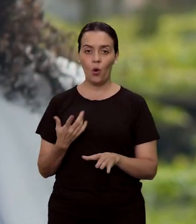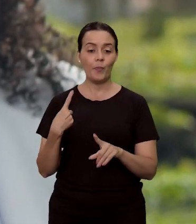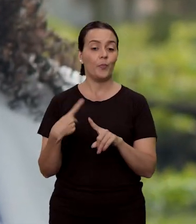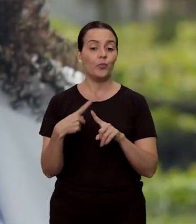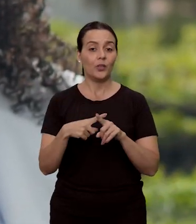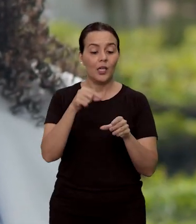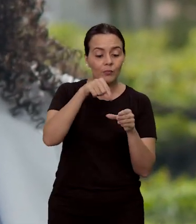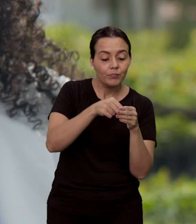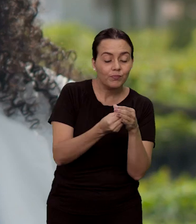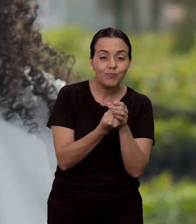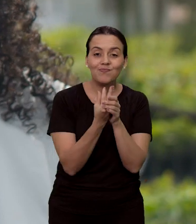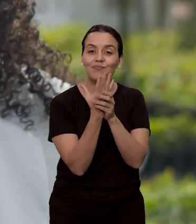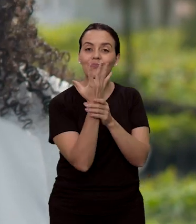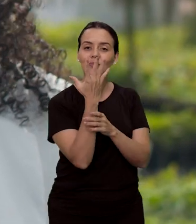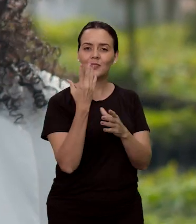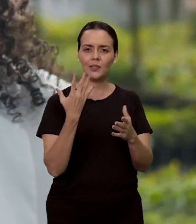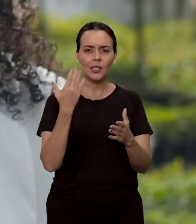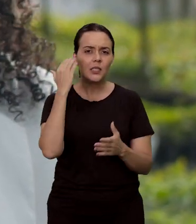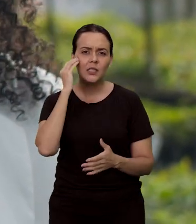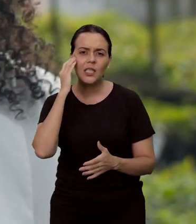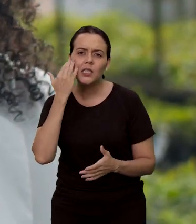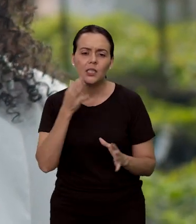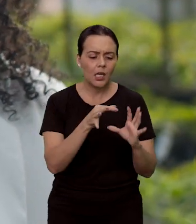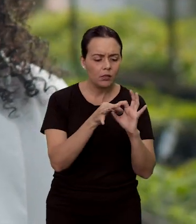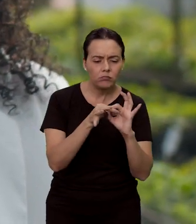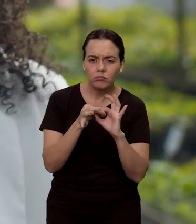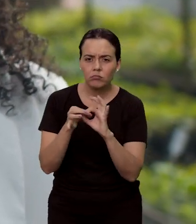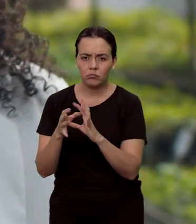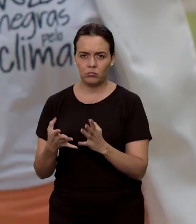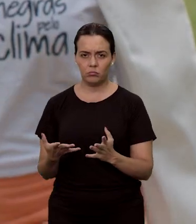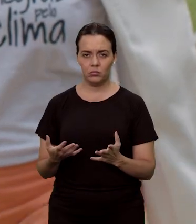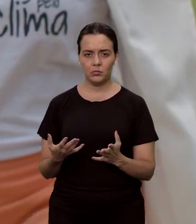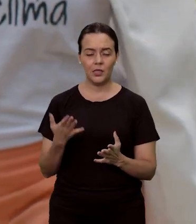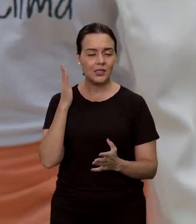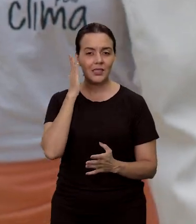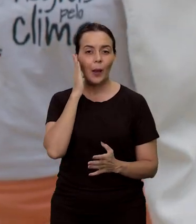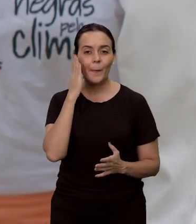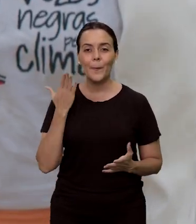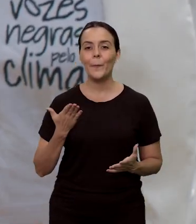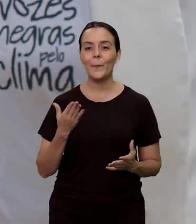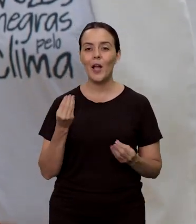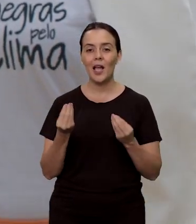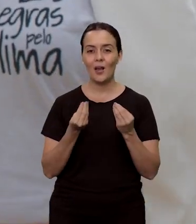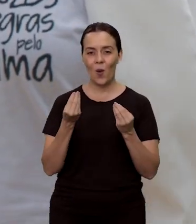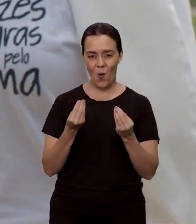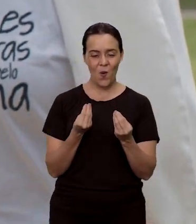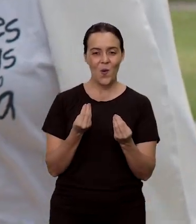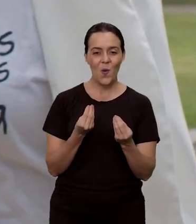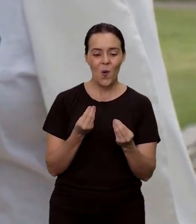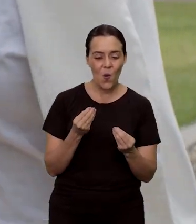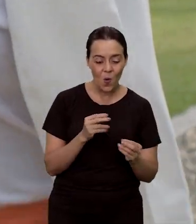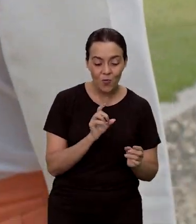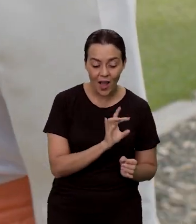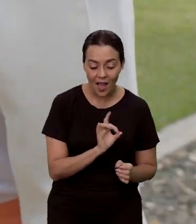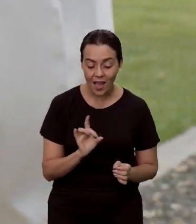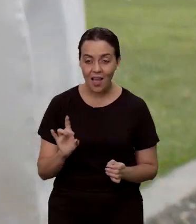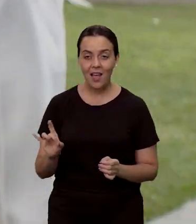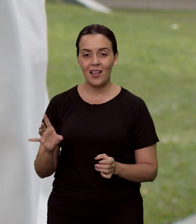vem. Entendendo essas relações. Juntando os saberes, isso é uma